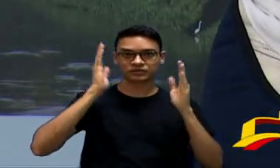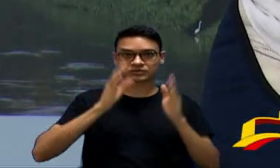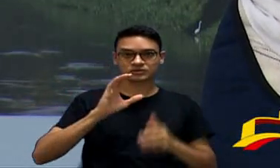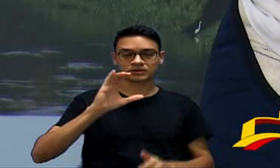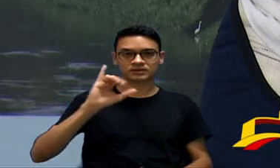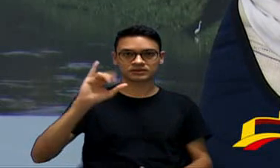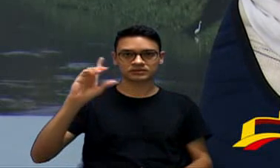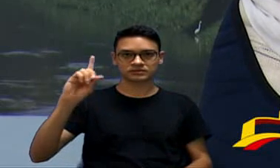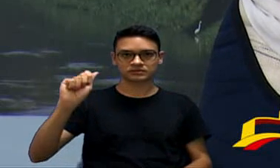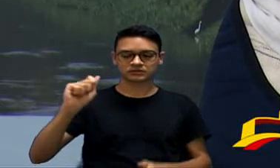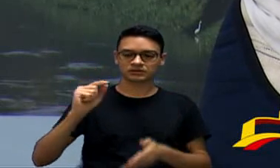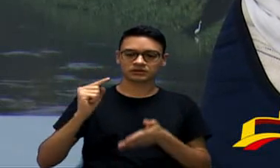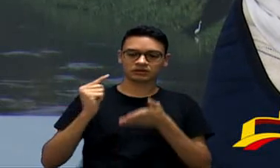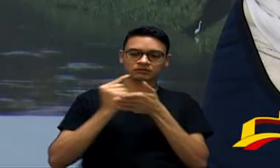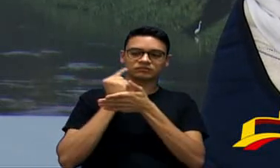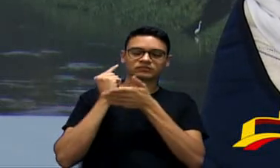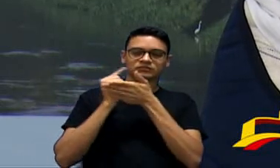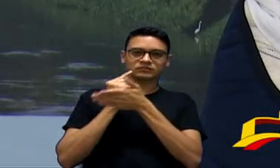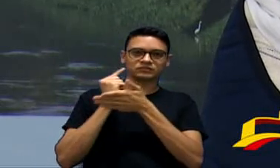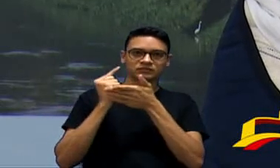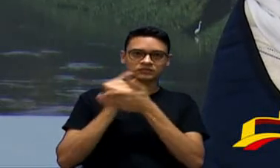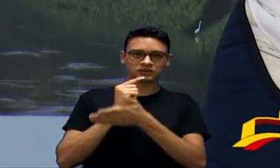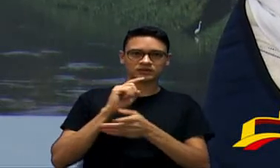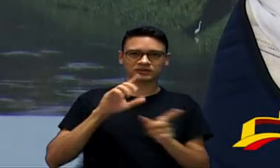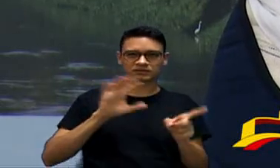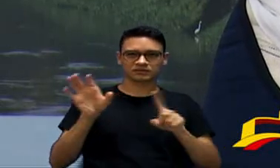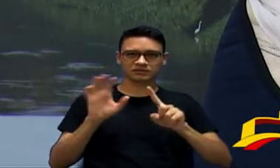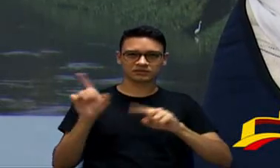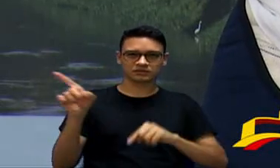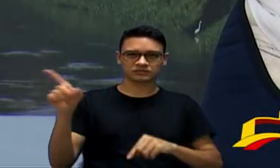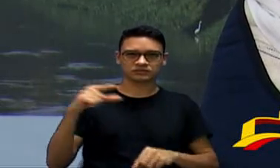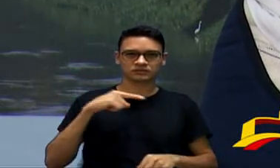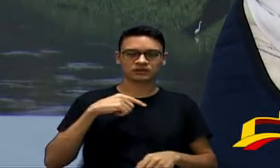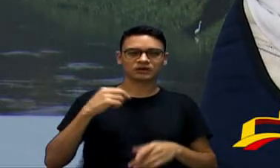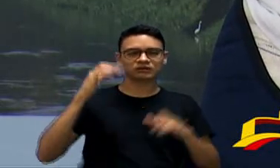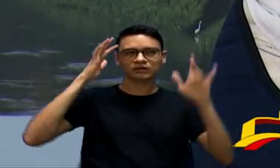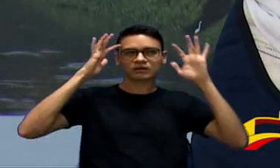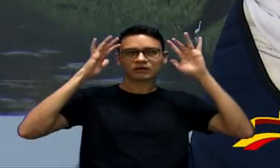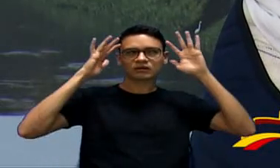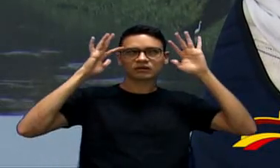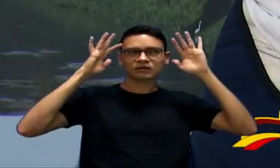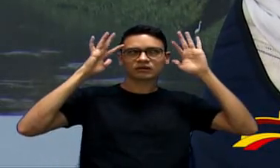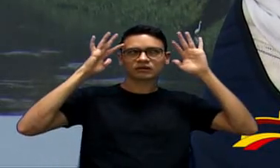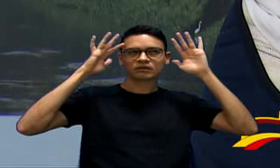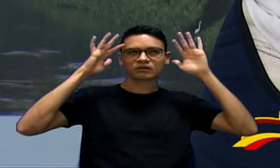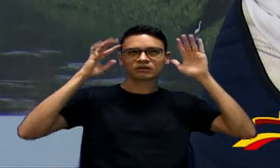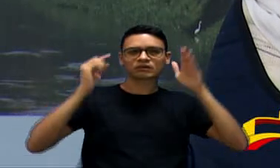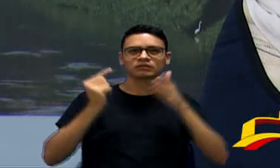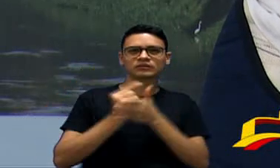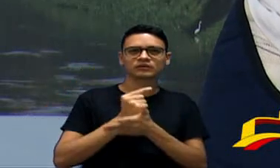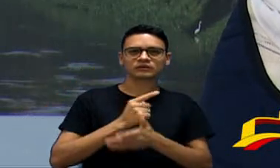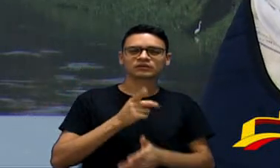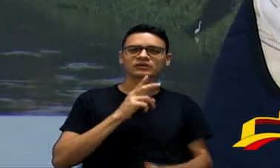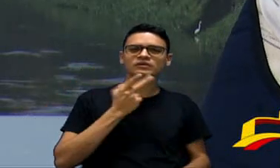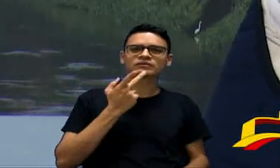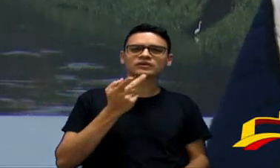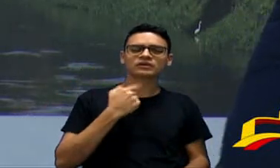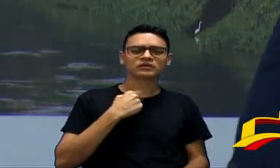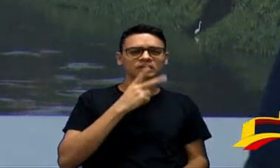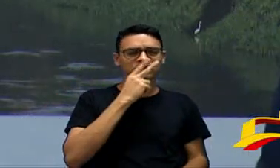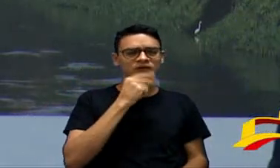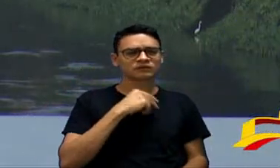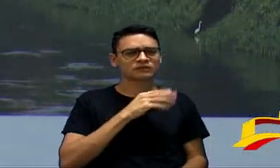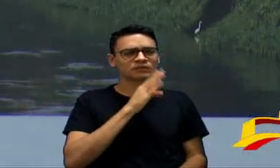Muniz ali da Jovem Pan, uma pergunta que me fez pensar bastante. Ela perguntou assim: Péricles, você anda muito calado